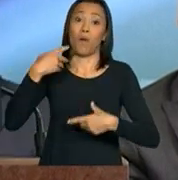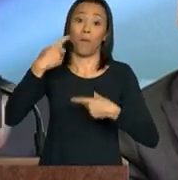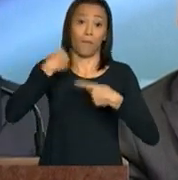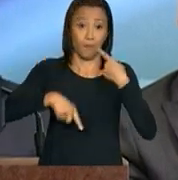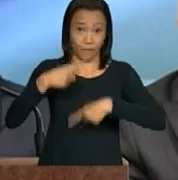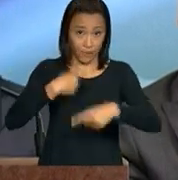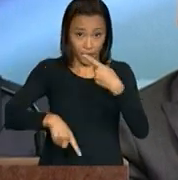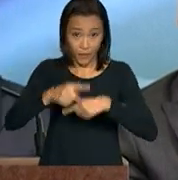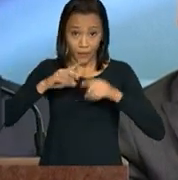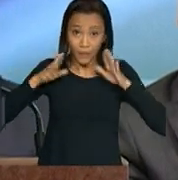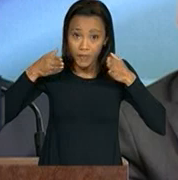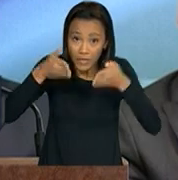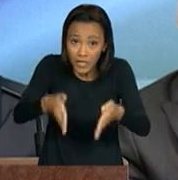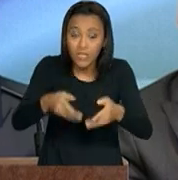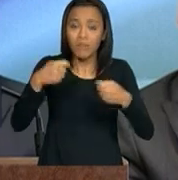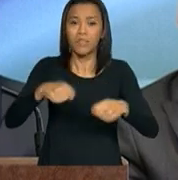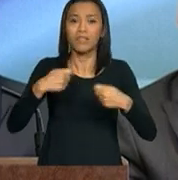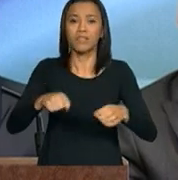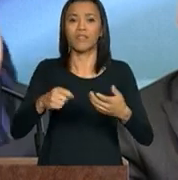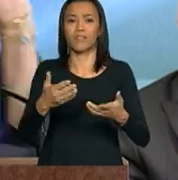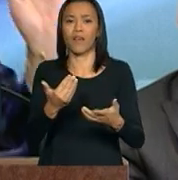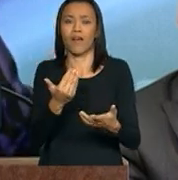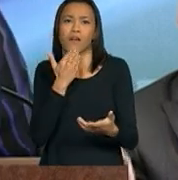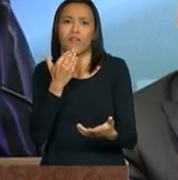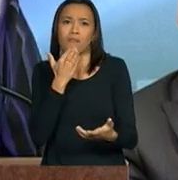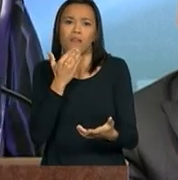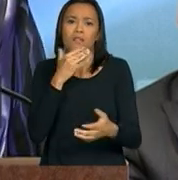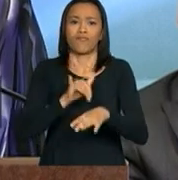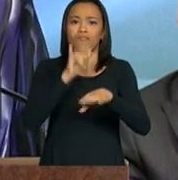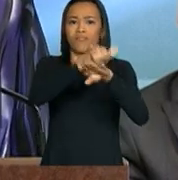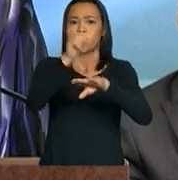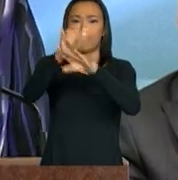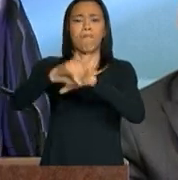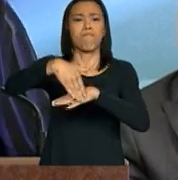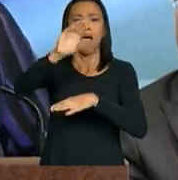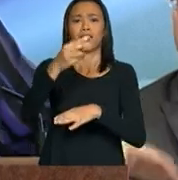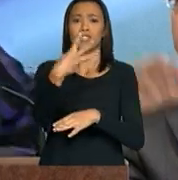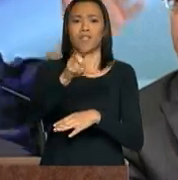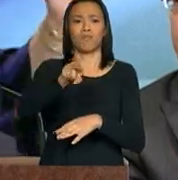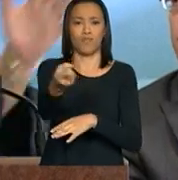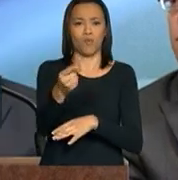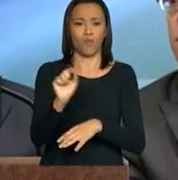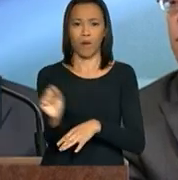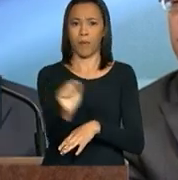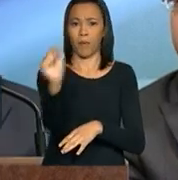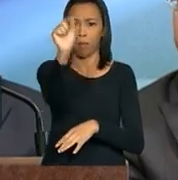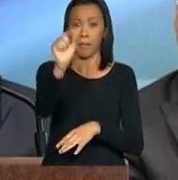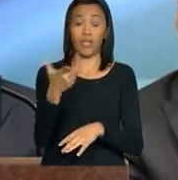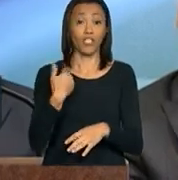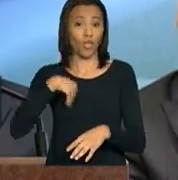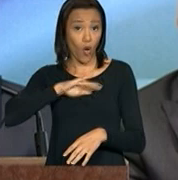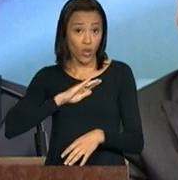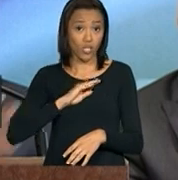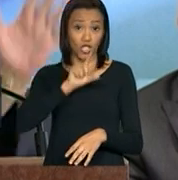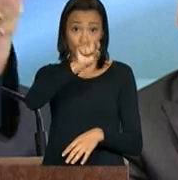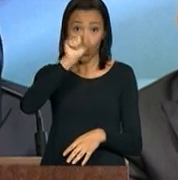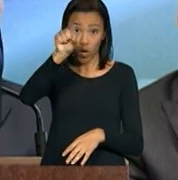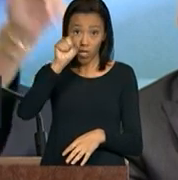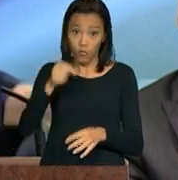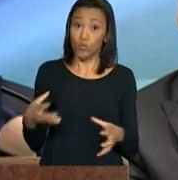recuperar os nossos aeroportos nós temos mais de 3.000 aeroportos e e escolhemos juntos com os